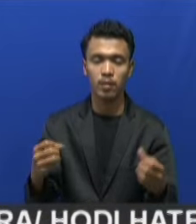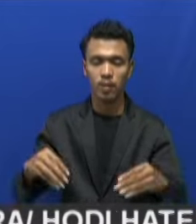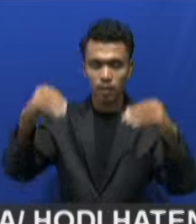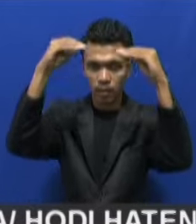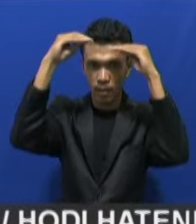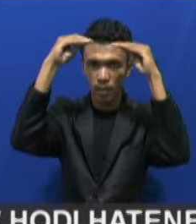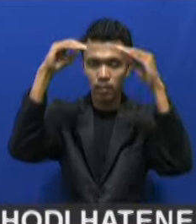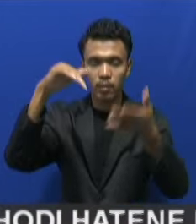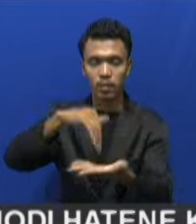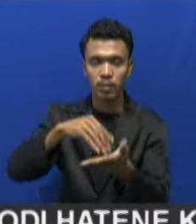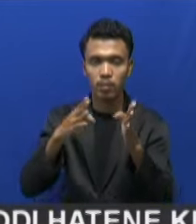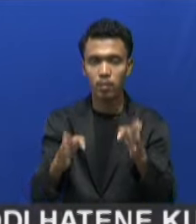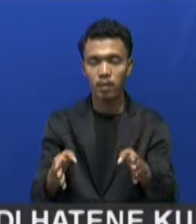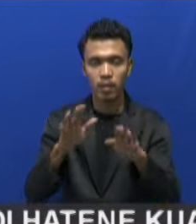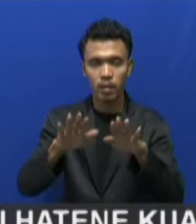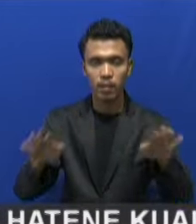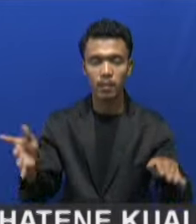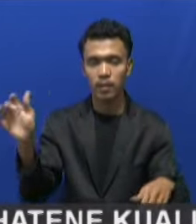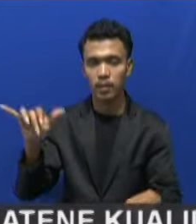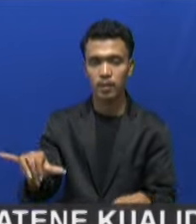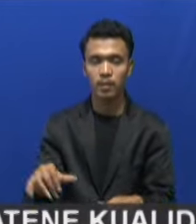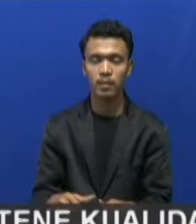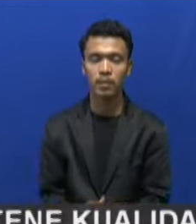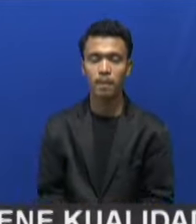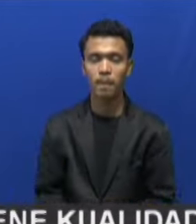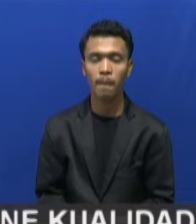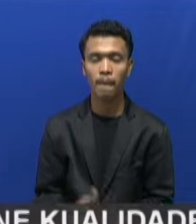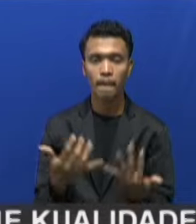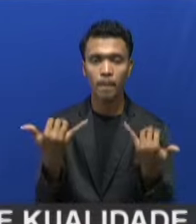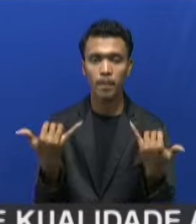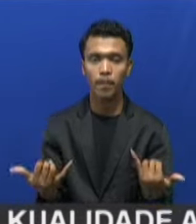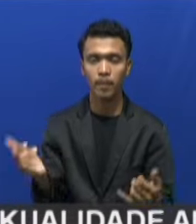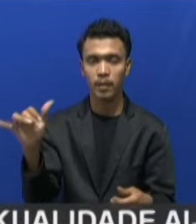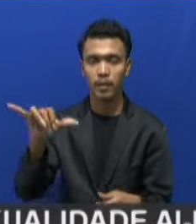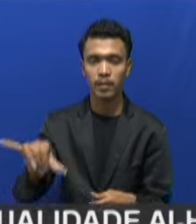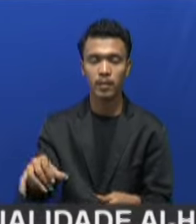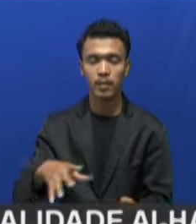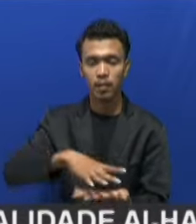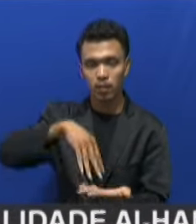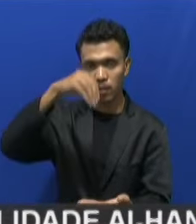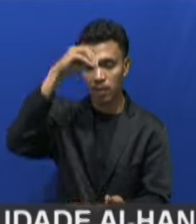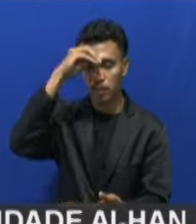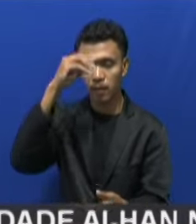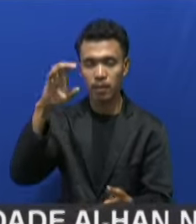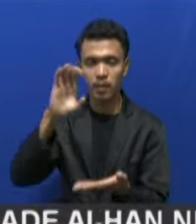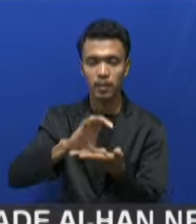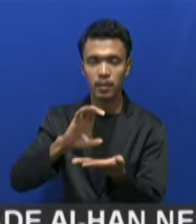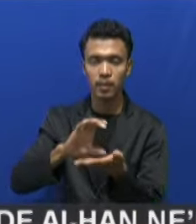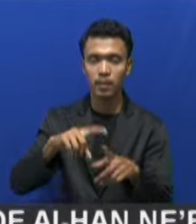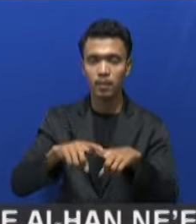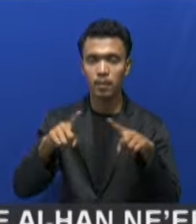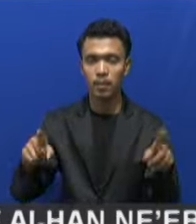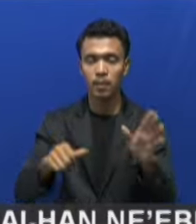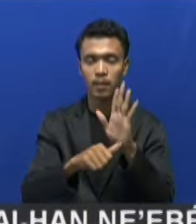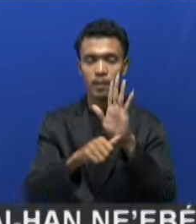lebari ki ko ansira lebe maka ohi sira la sira to prende di sensi maja